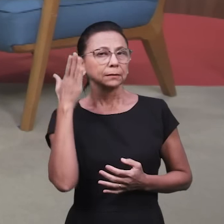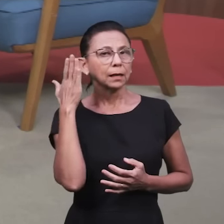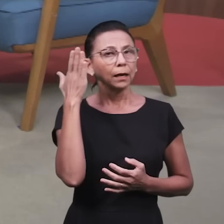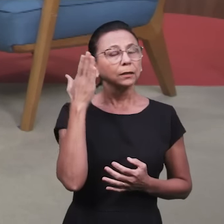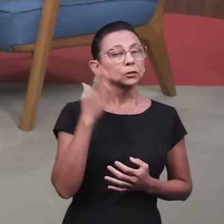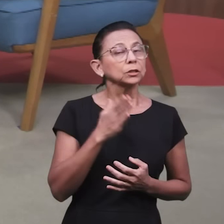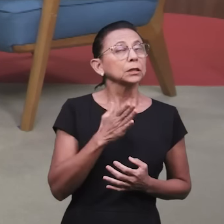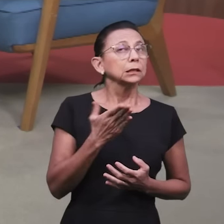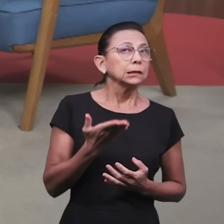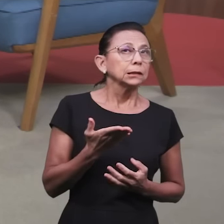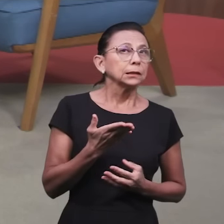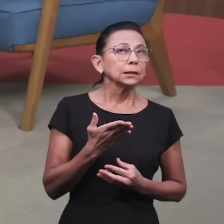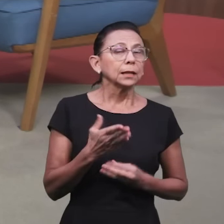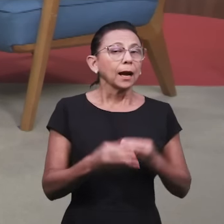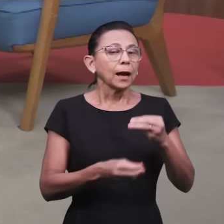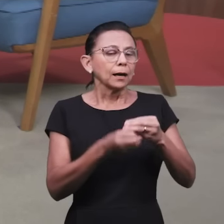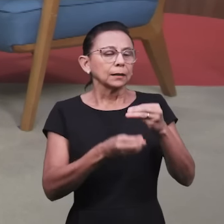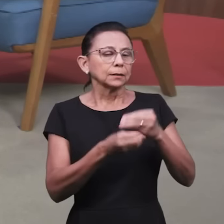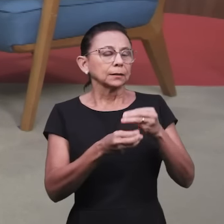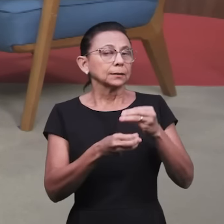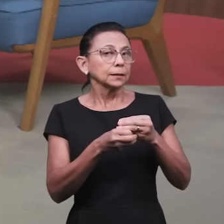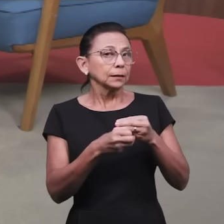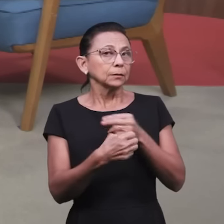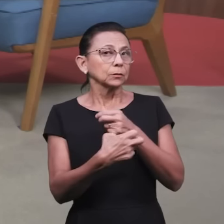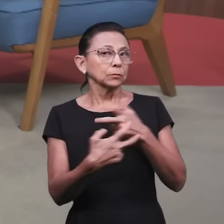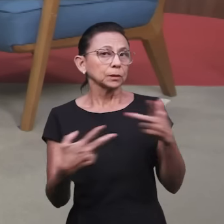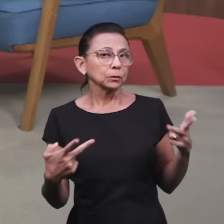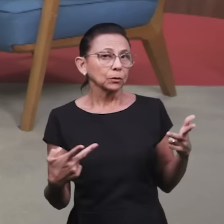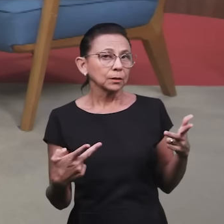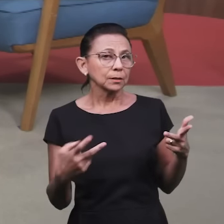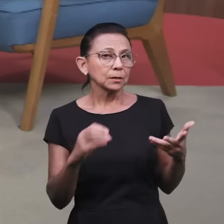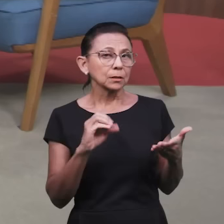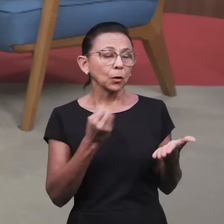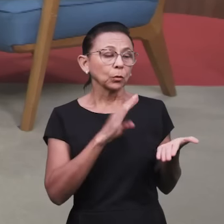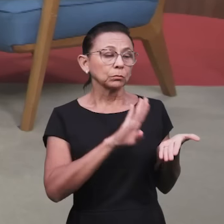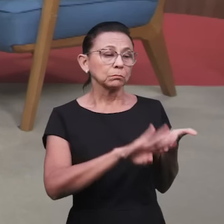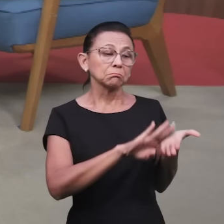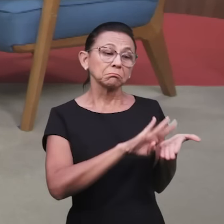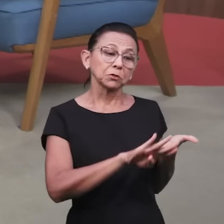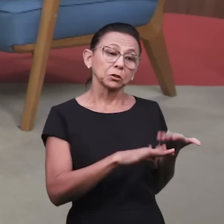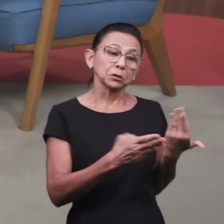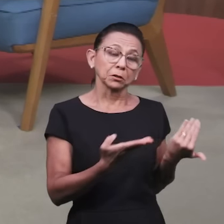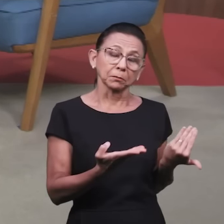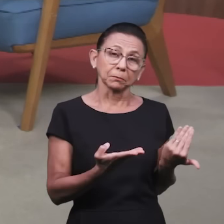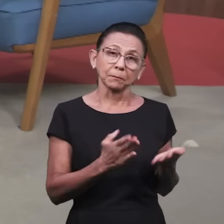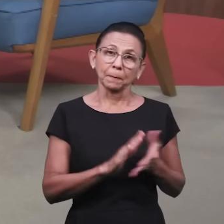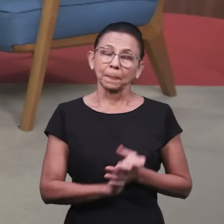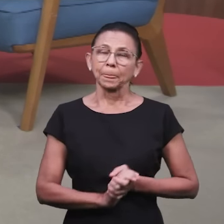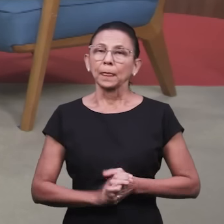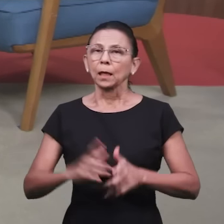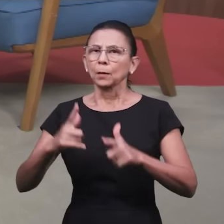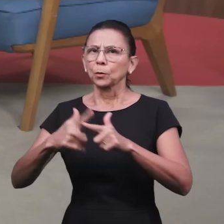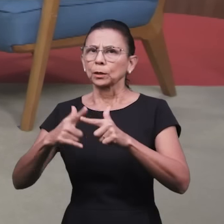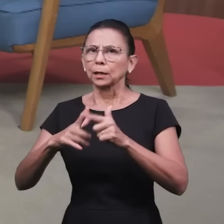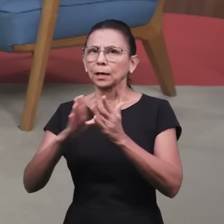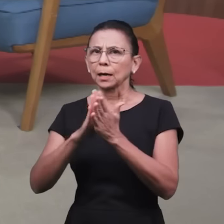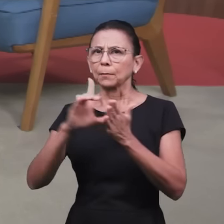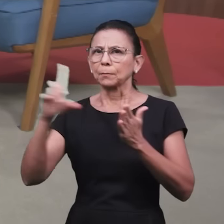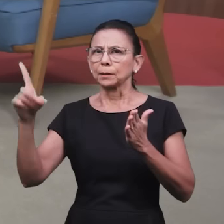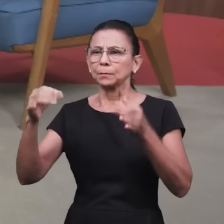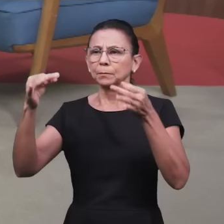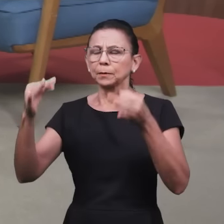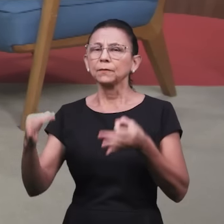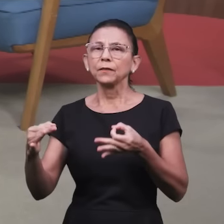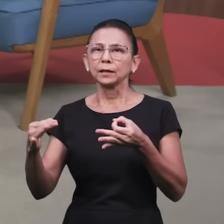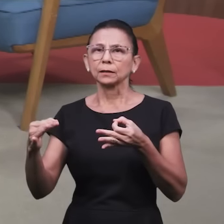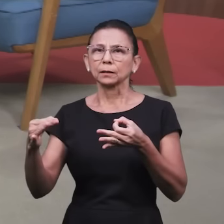uma palavra completa, seja na hora da promessa, seja na hora da exortação,